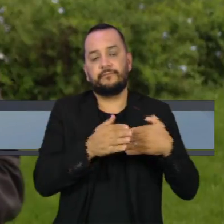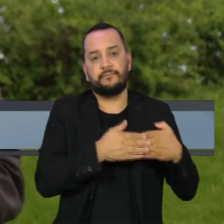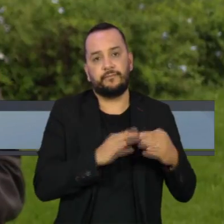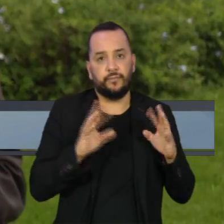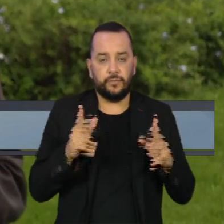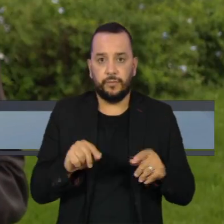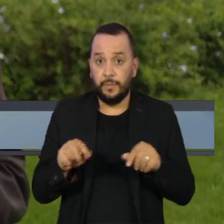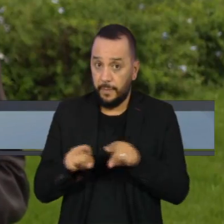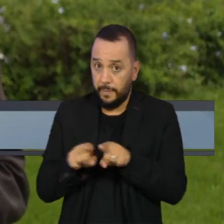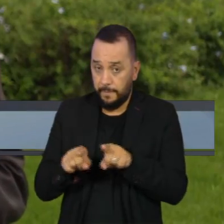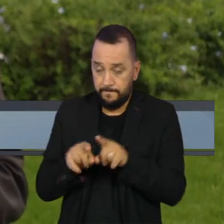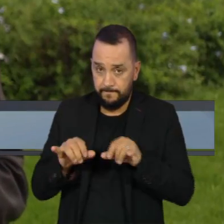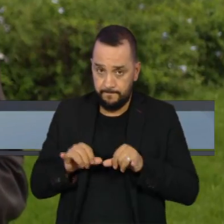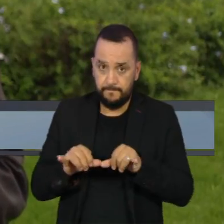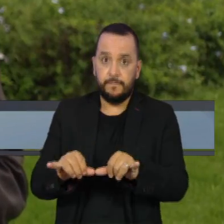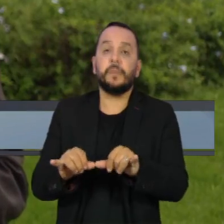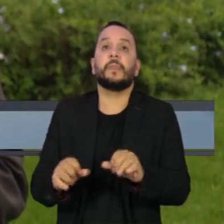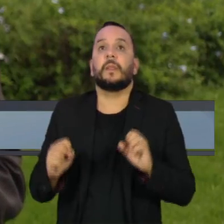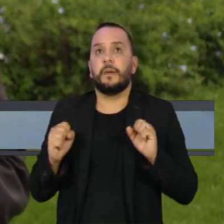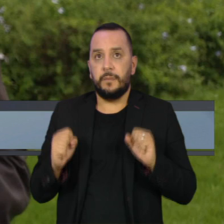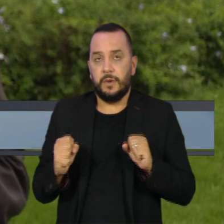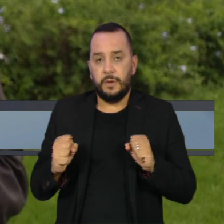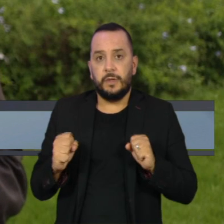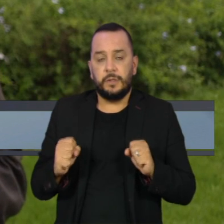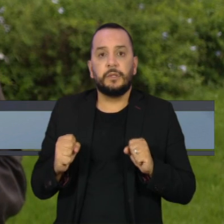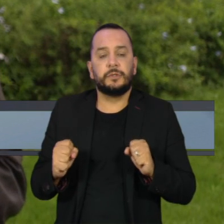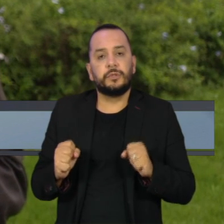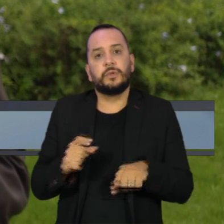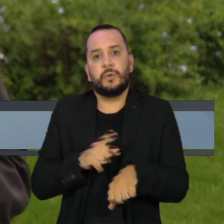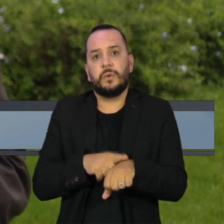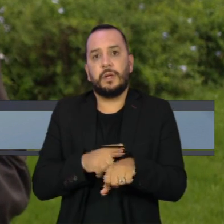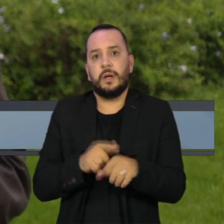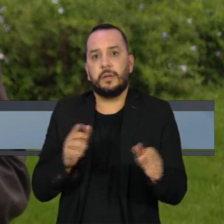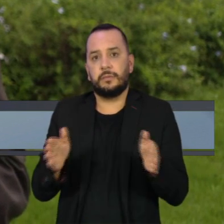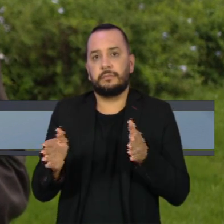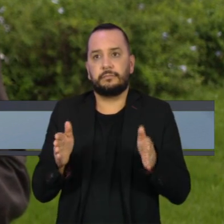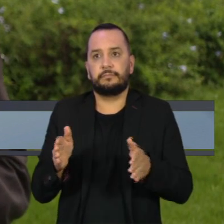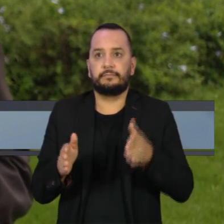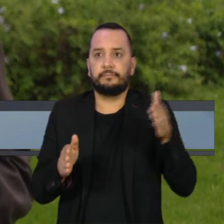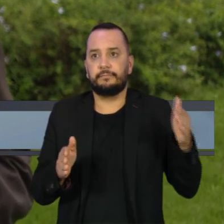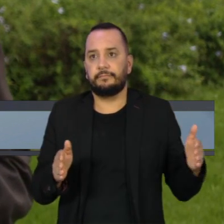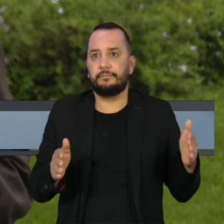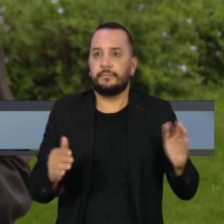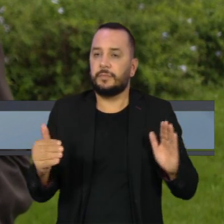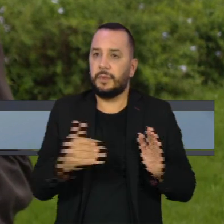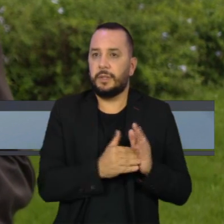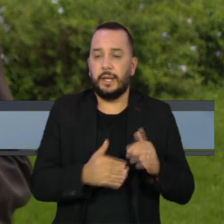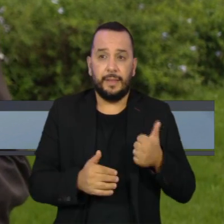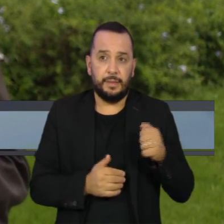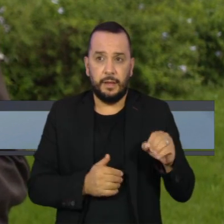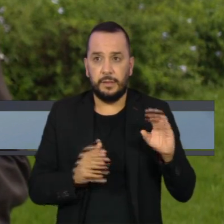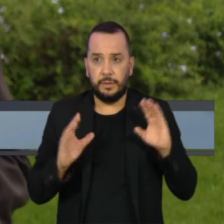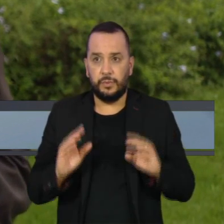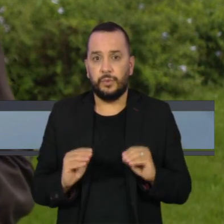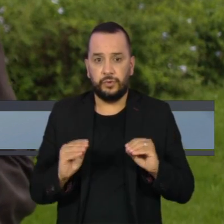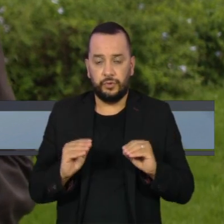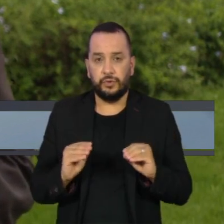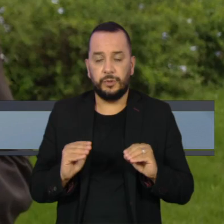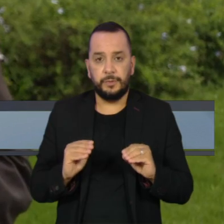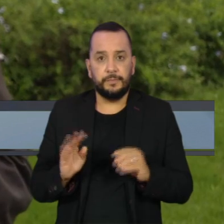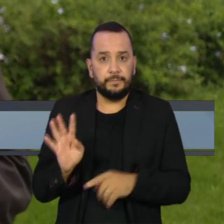os supermercados também tiveram horário de funcionamento expandido e agora podem ficar abertos até às dez da noite